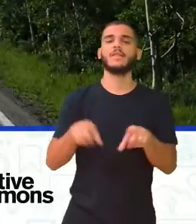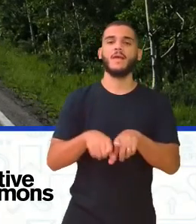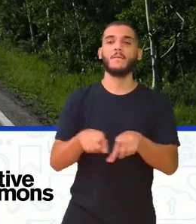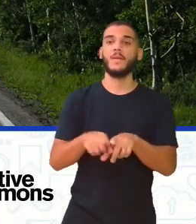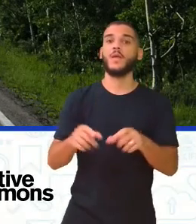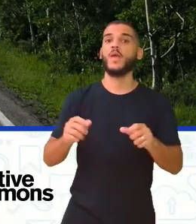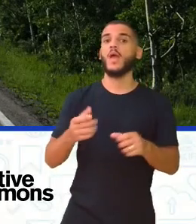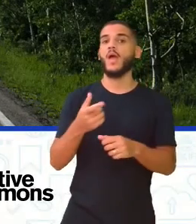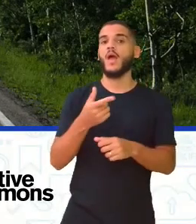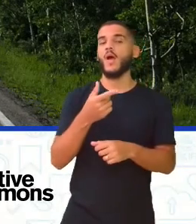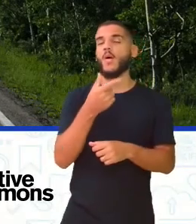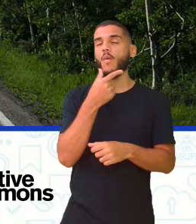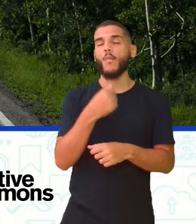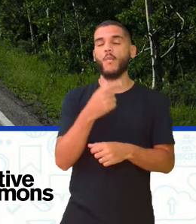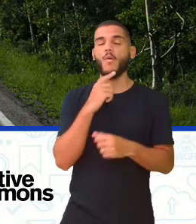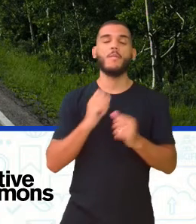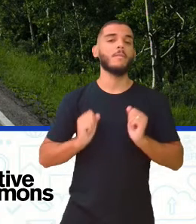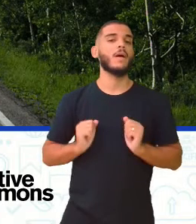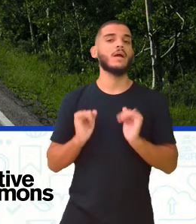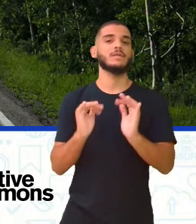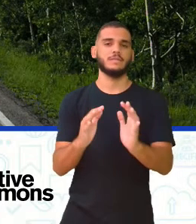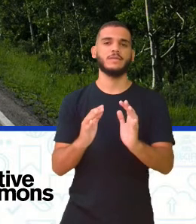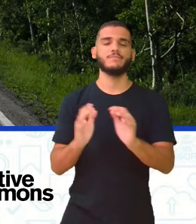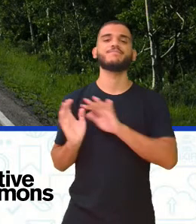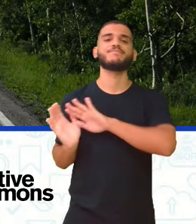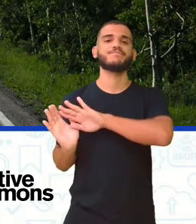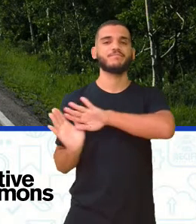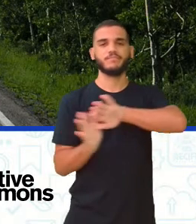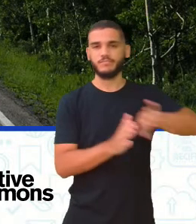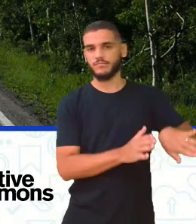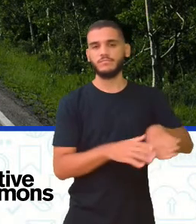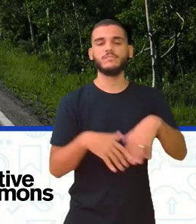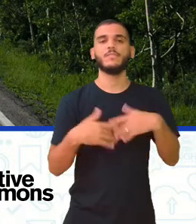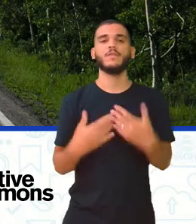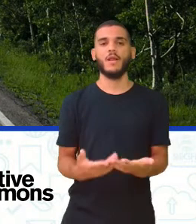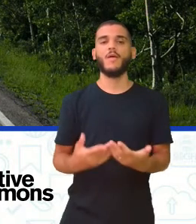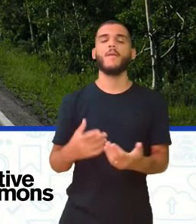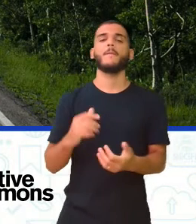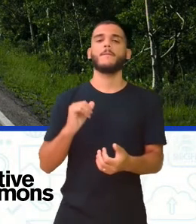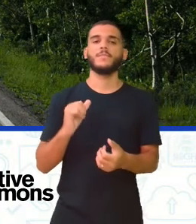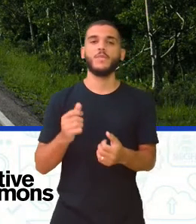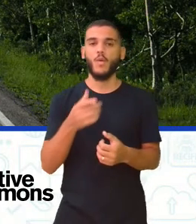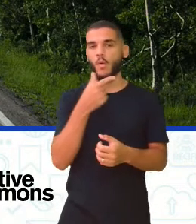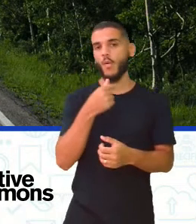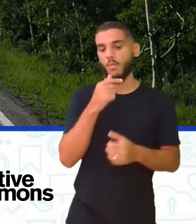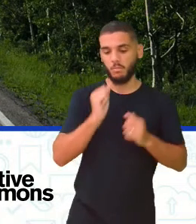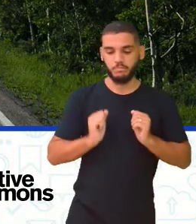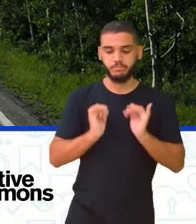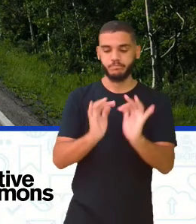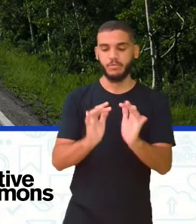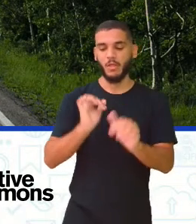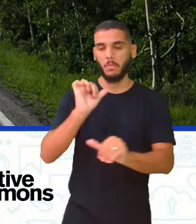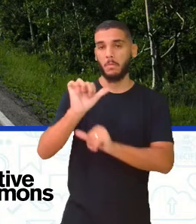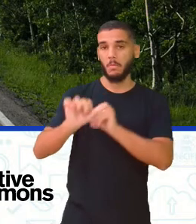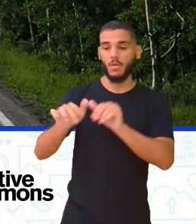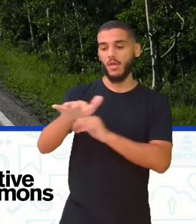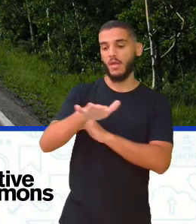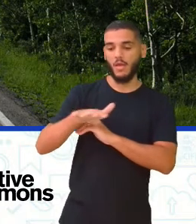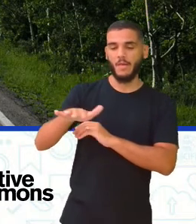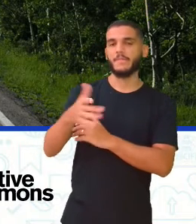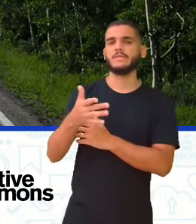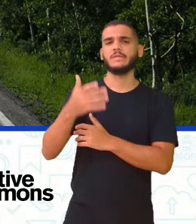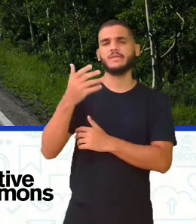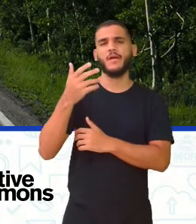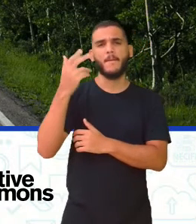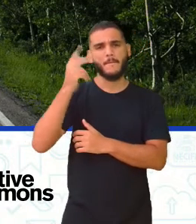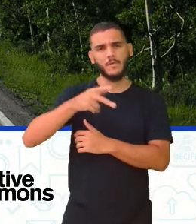figura do homem, que entra também para alterar essas paisagens. Como o professor Luciano falou, tinha lá o terrenozinho